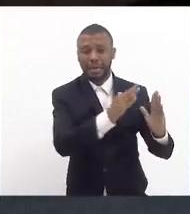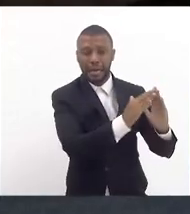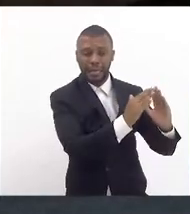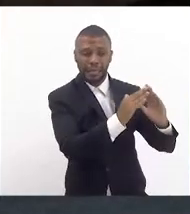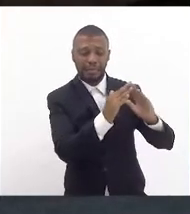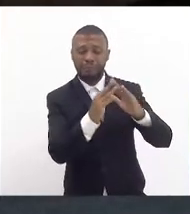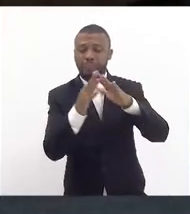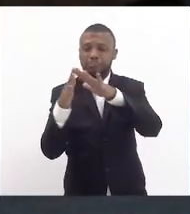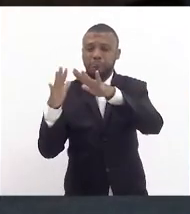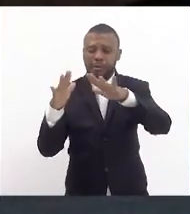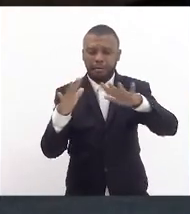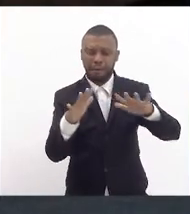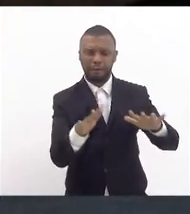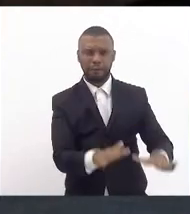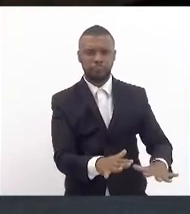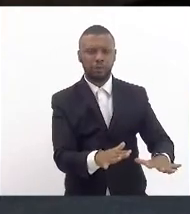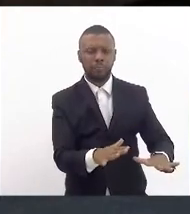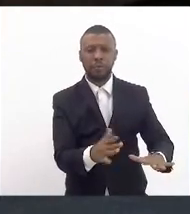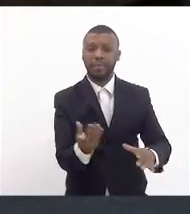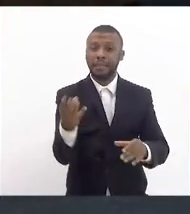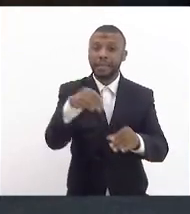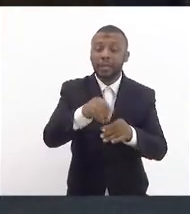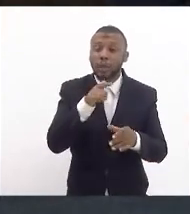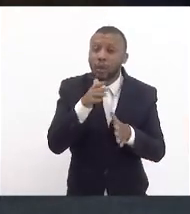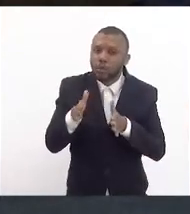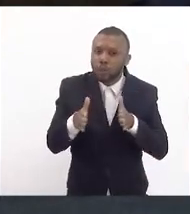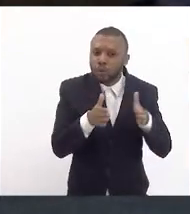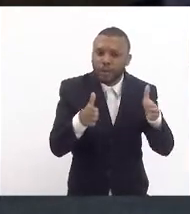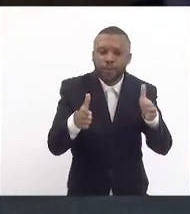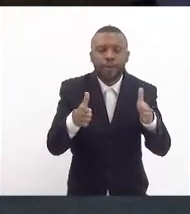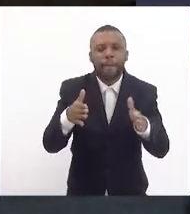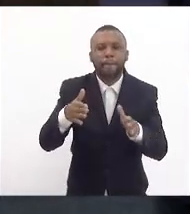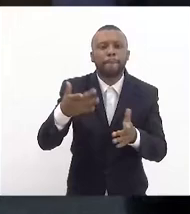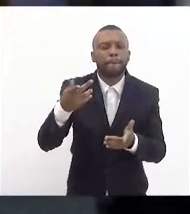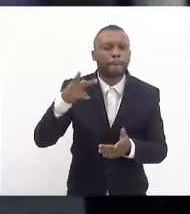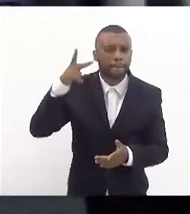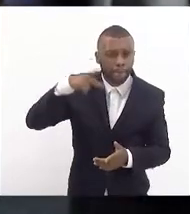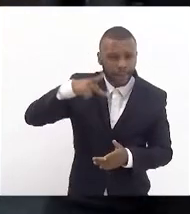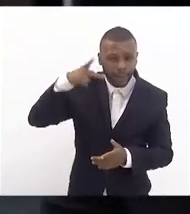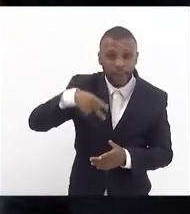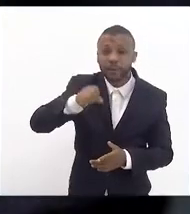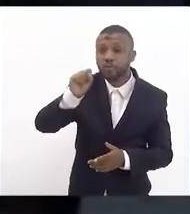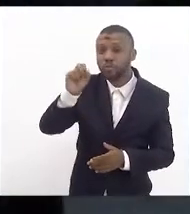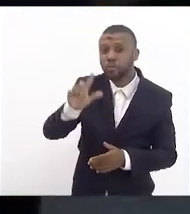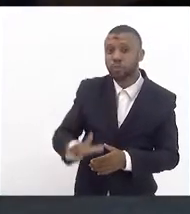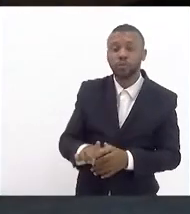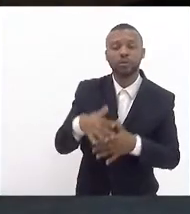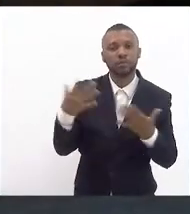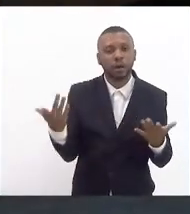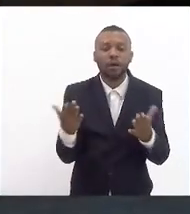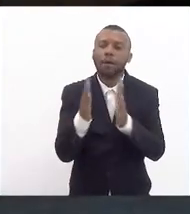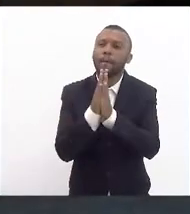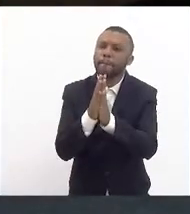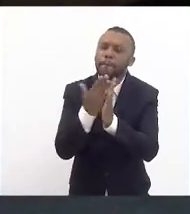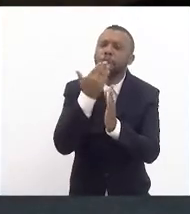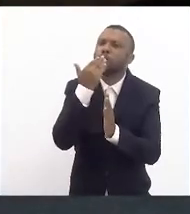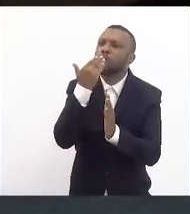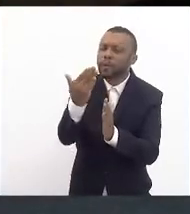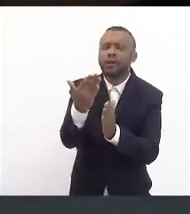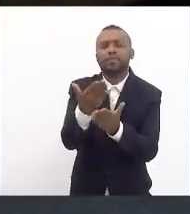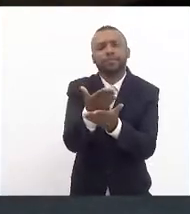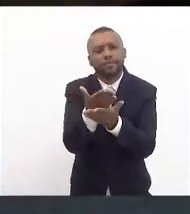várias casas caíram inteira dentro do Rio Paraíba do Sul, tá? Fica aqui o grande apelo, senhor presidente.